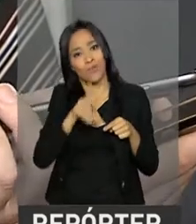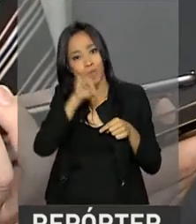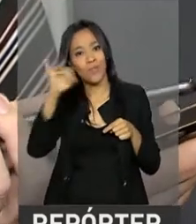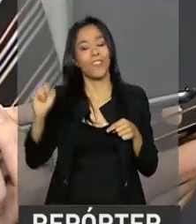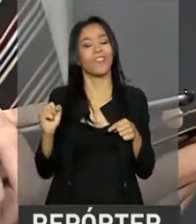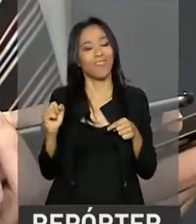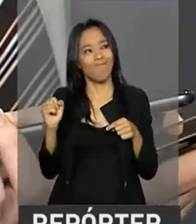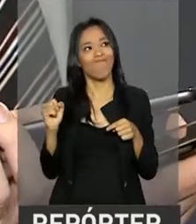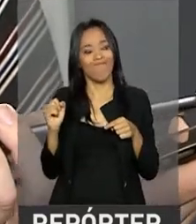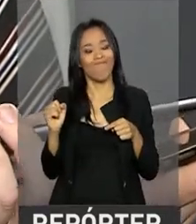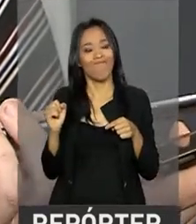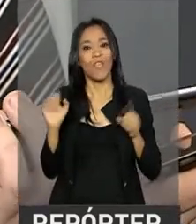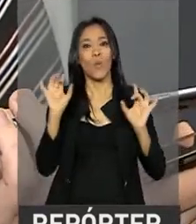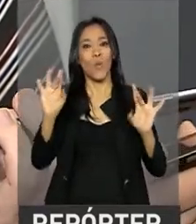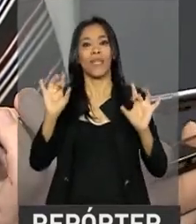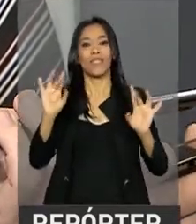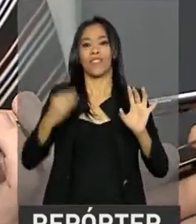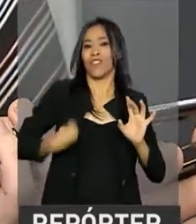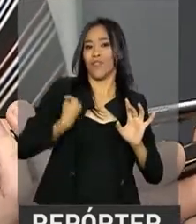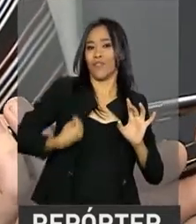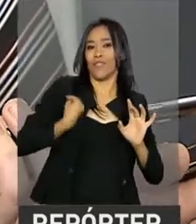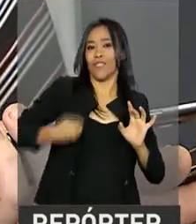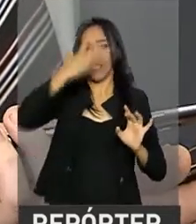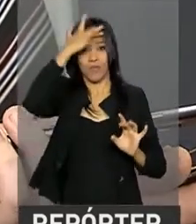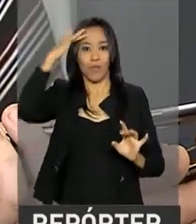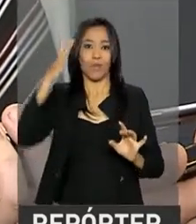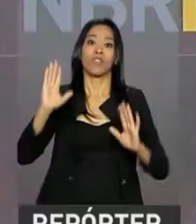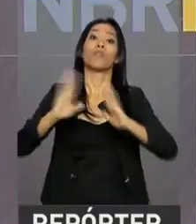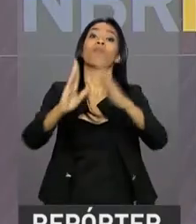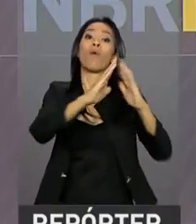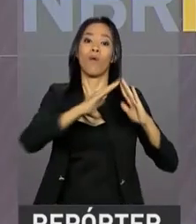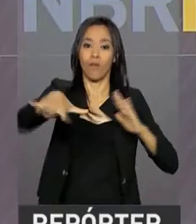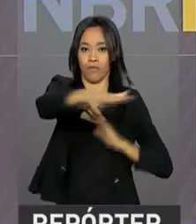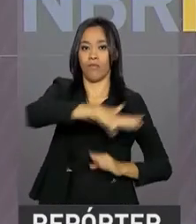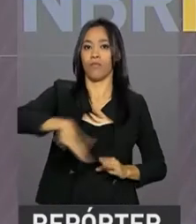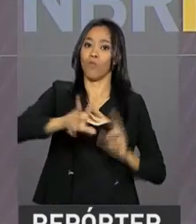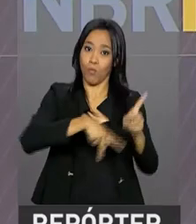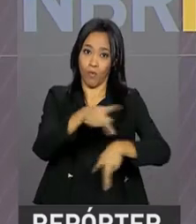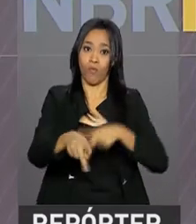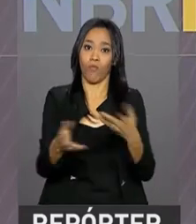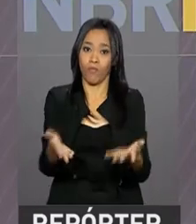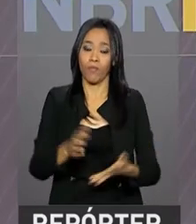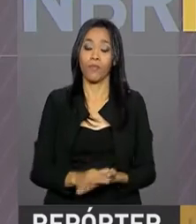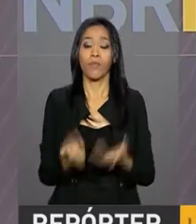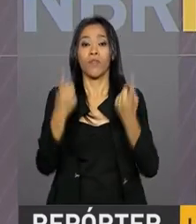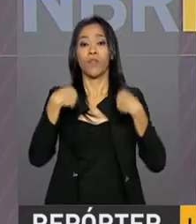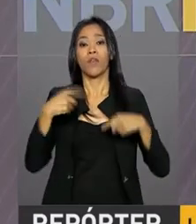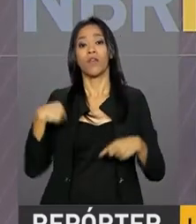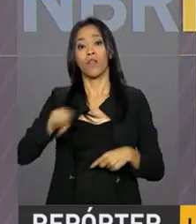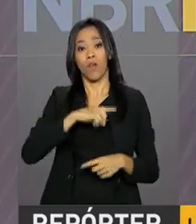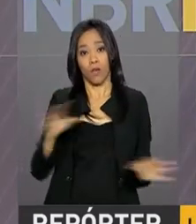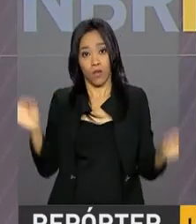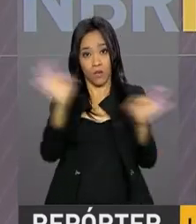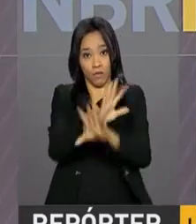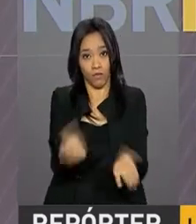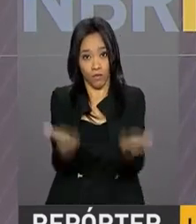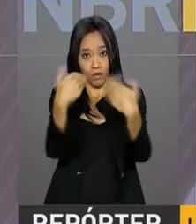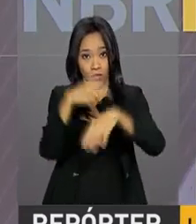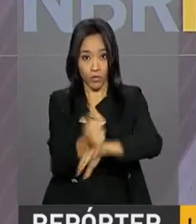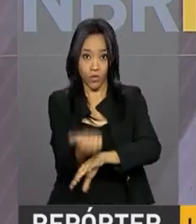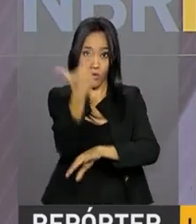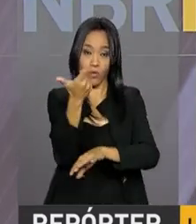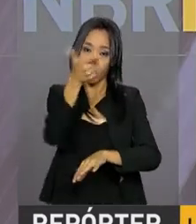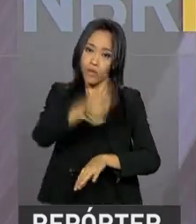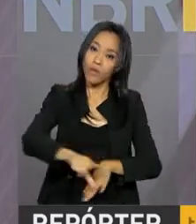cantada também pela qualidade de vida da sua gente do seu povo e nós ficamos por aqui ao meio-dia na